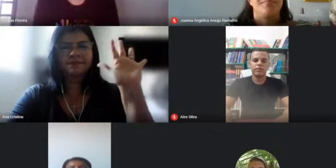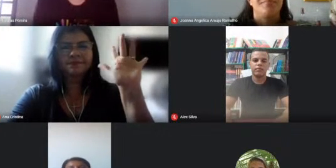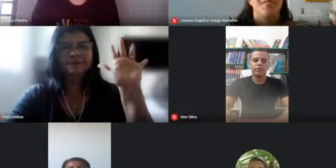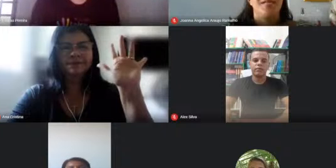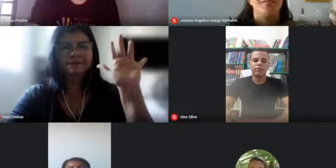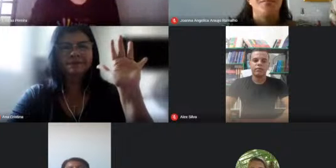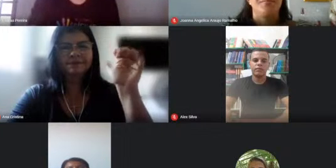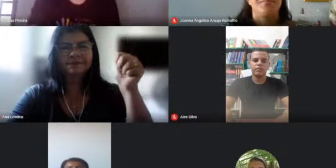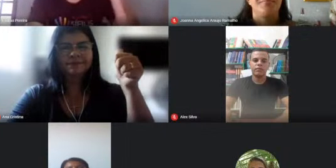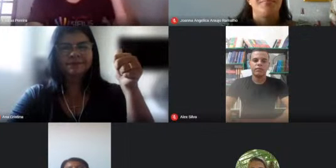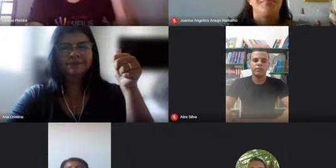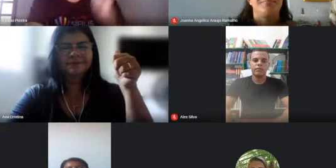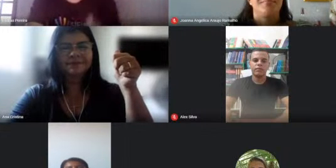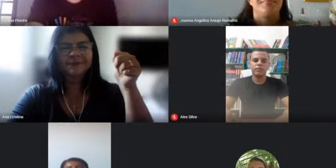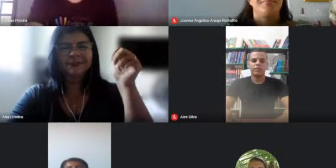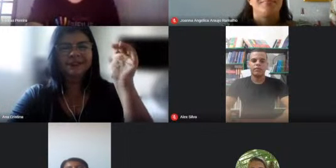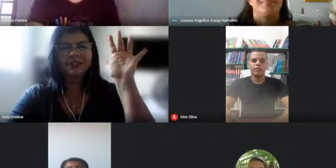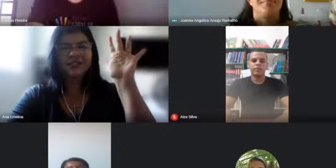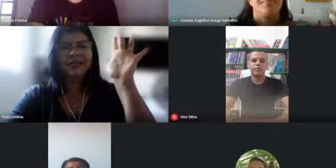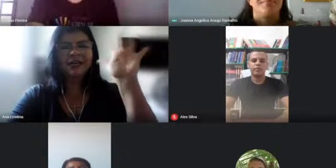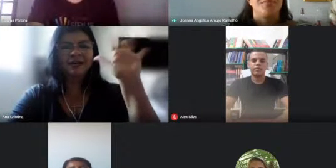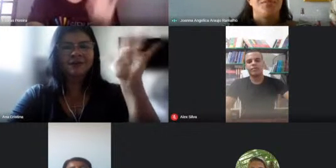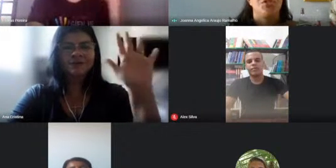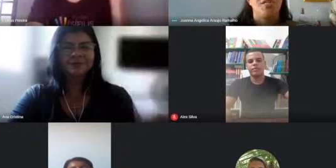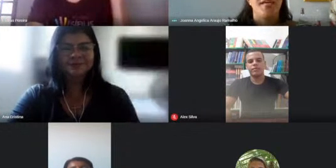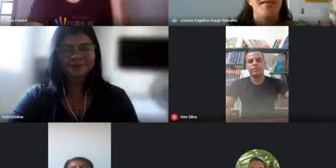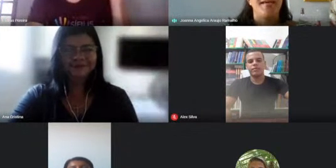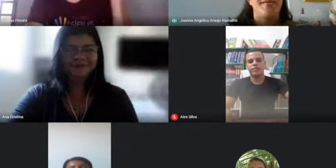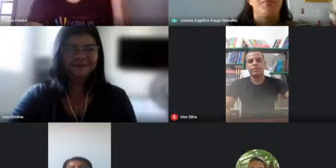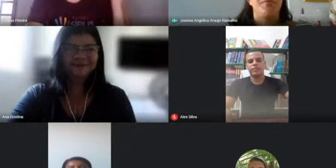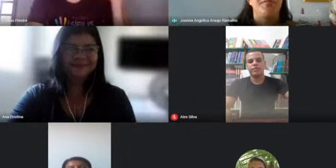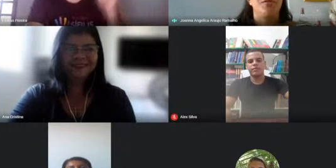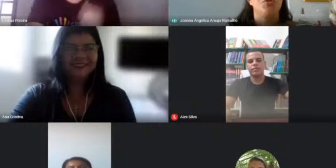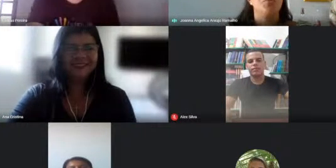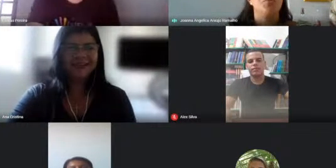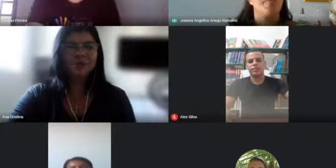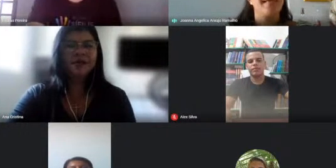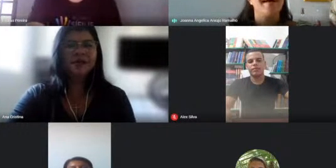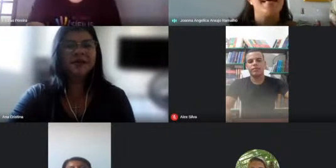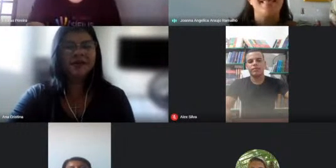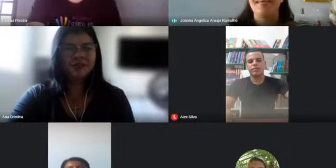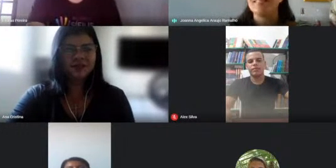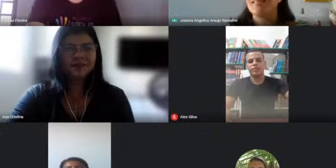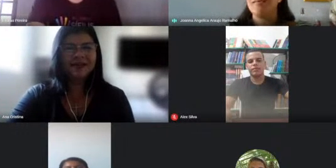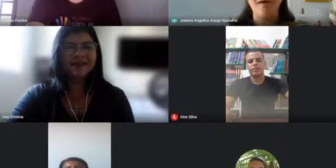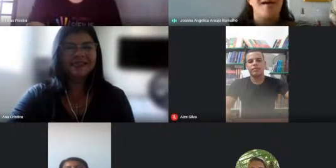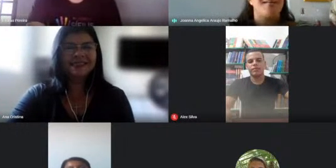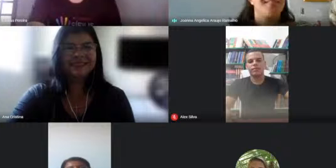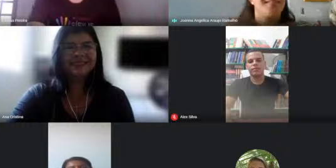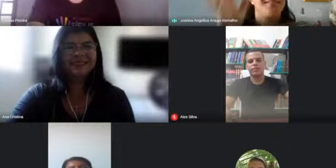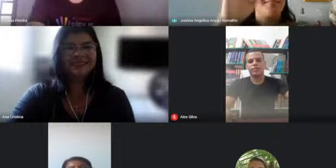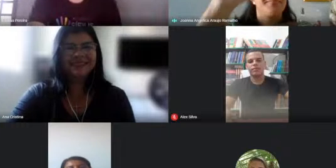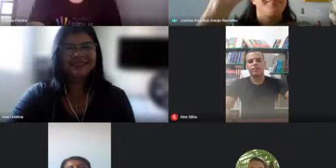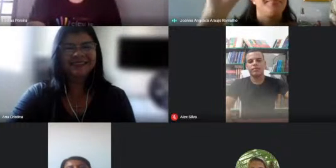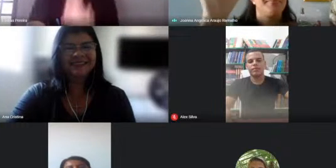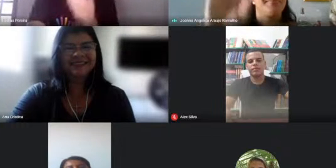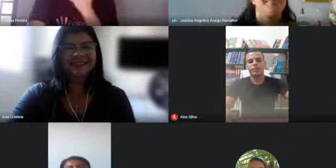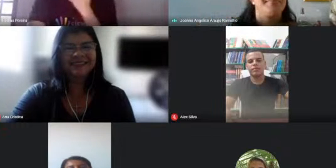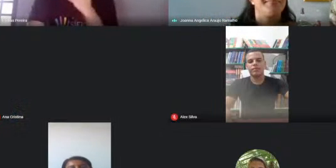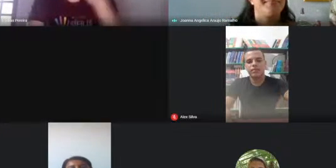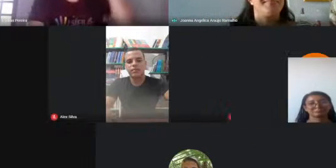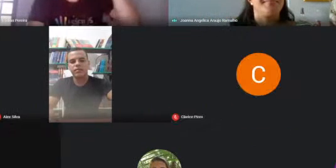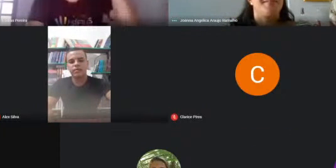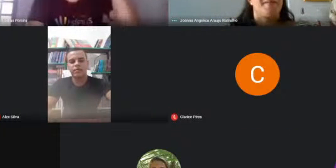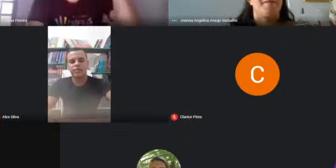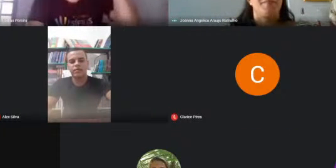Tchau, pessoal. Um abraço. Tchau. Tchau. Um abraço, gente. Muito obrigado. Todo mundo. Obrigada, Alex e Márcia.